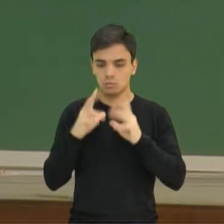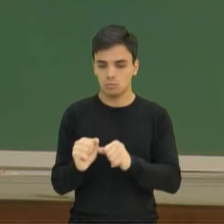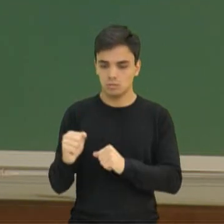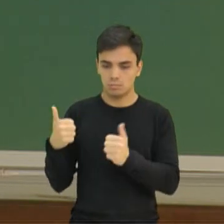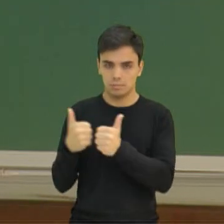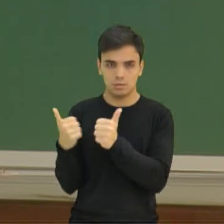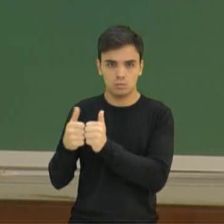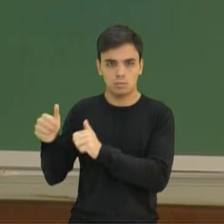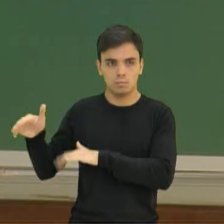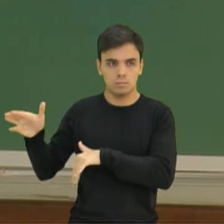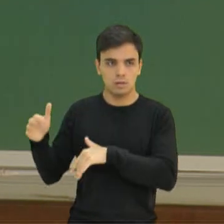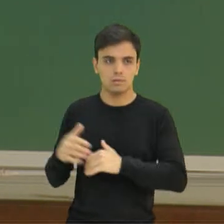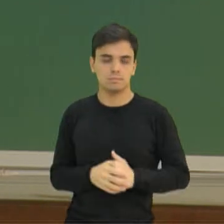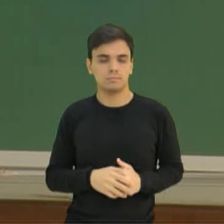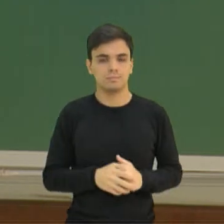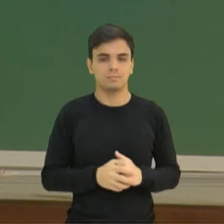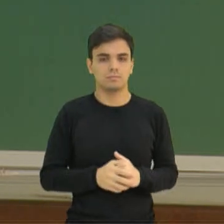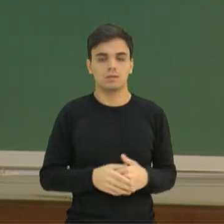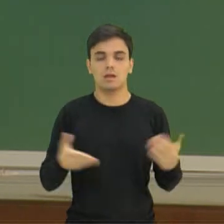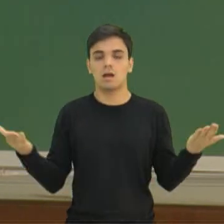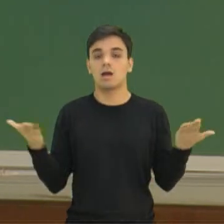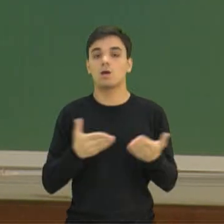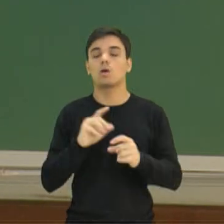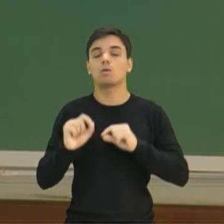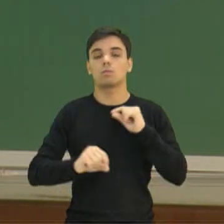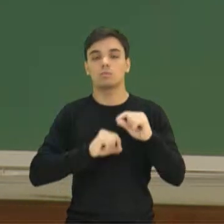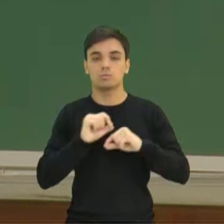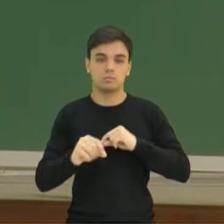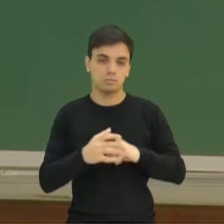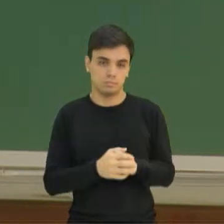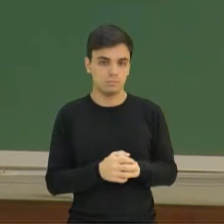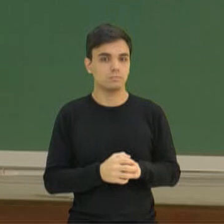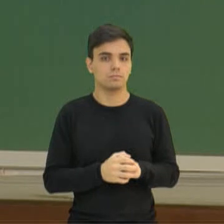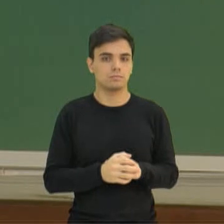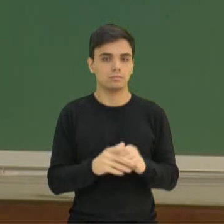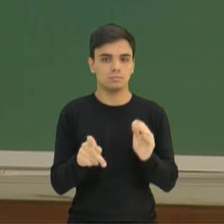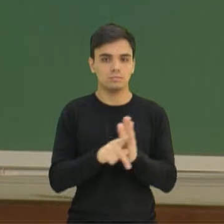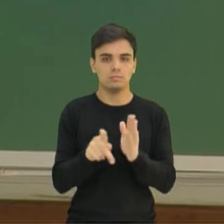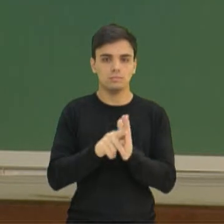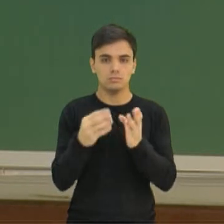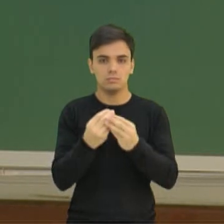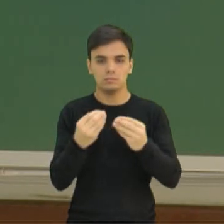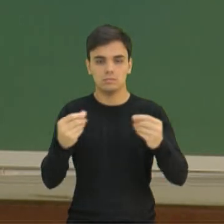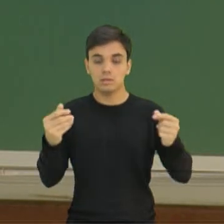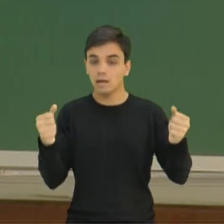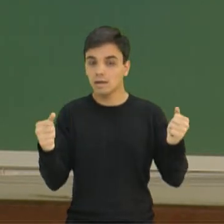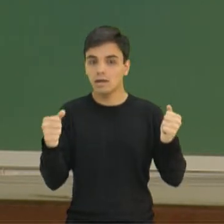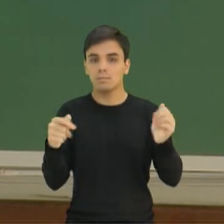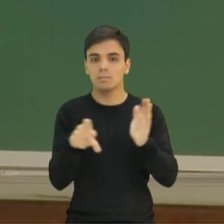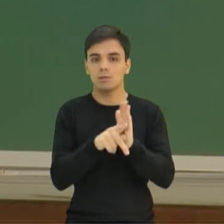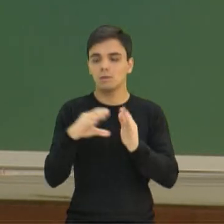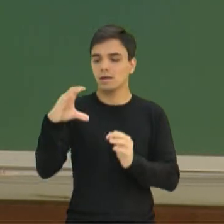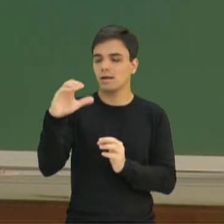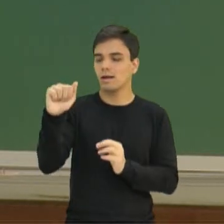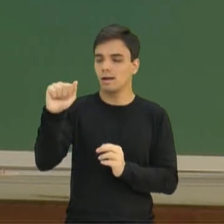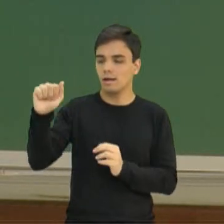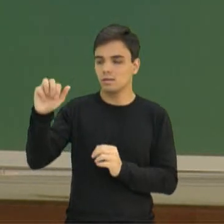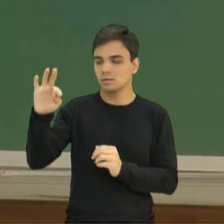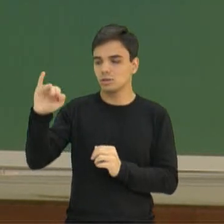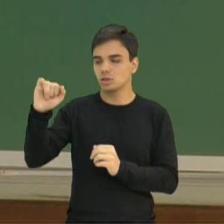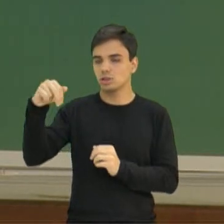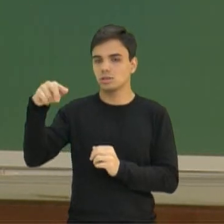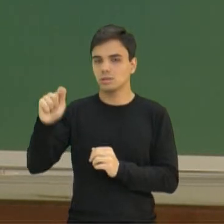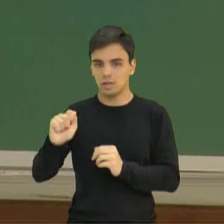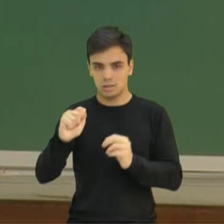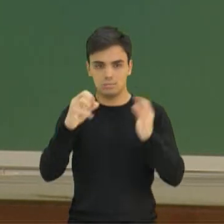ali do Brasil, certo? E aí nós vamos ter ali a degradação da caatinga, muito desmatada nos últimos anos.